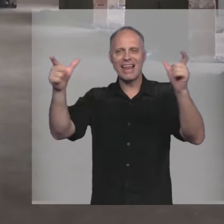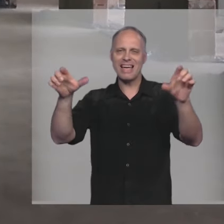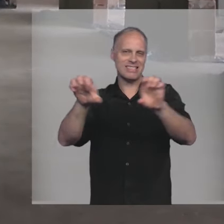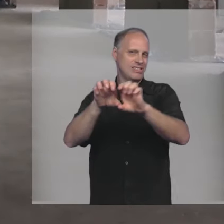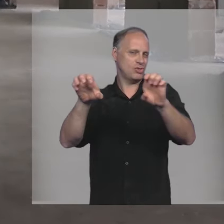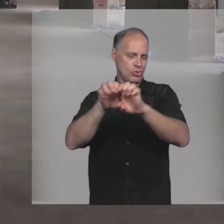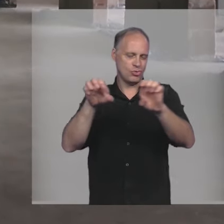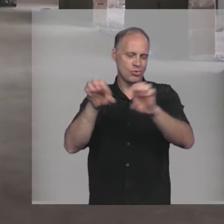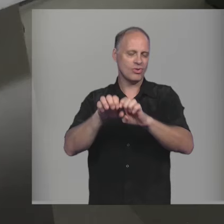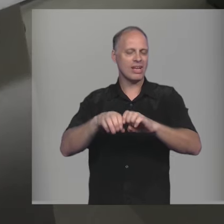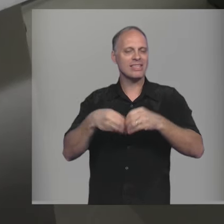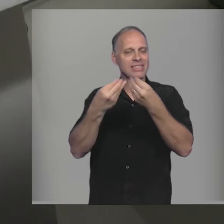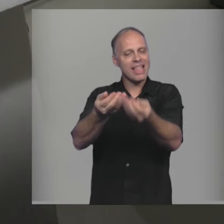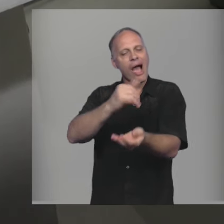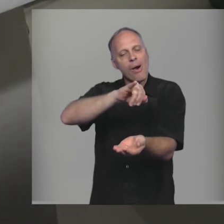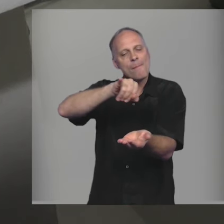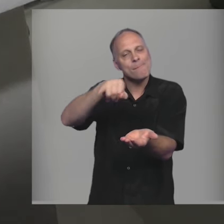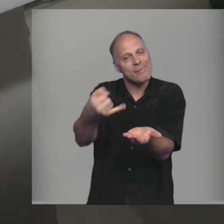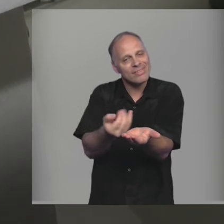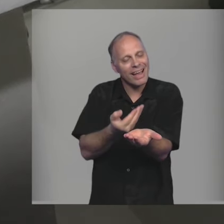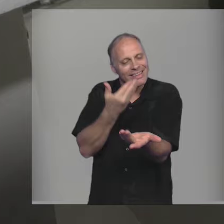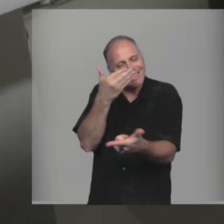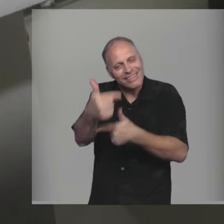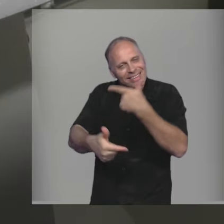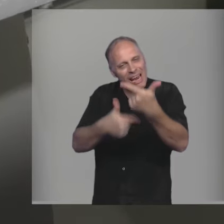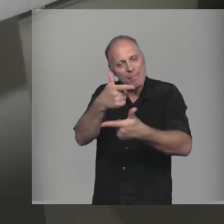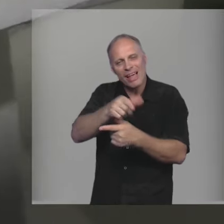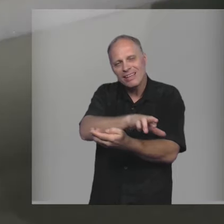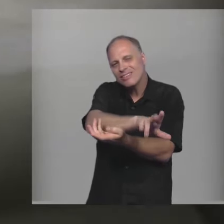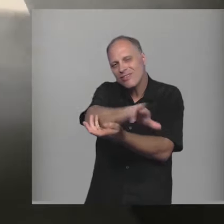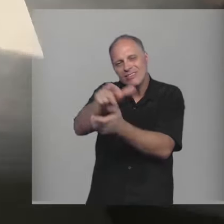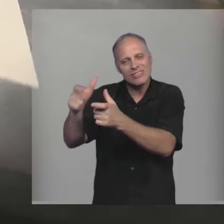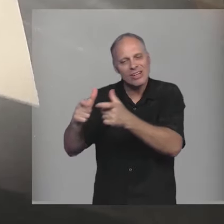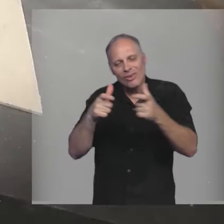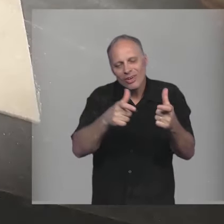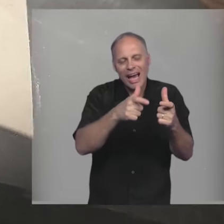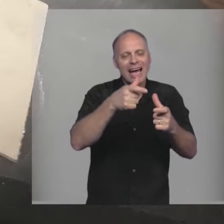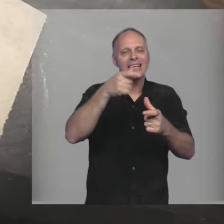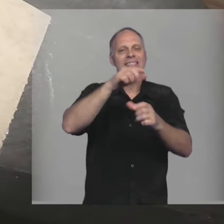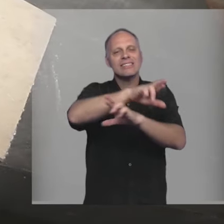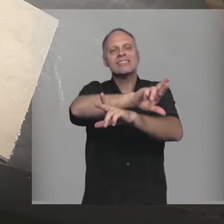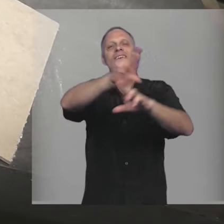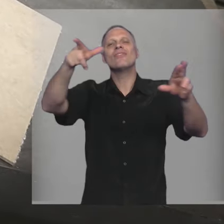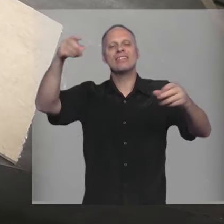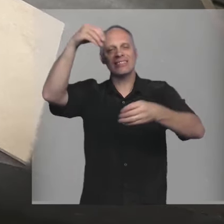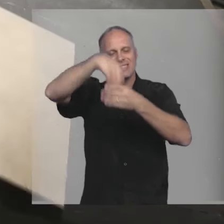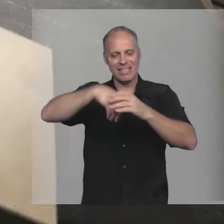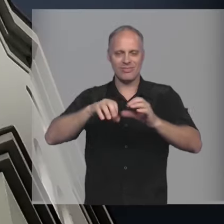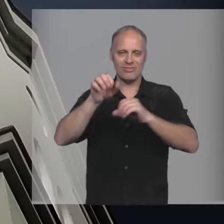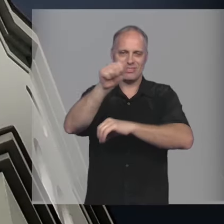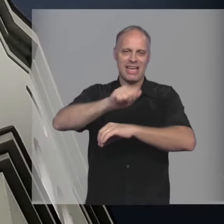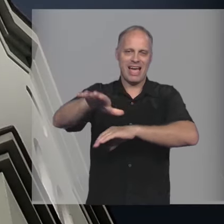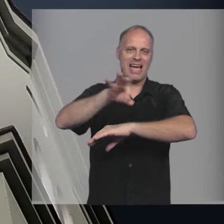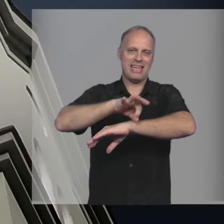uma grande infraestrutura e te dá a oportunidade de poder trabalhar em diversos setores diferentes